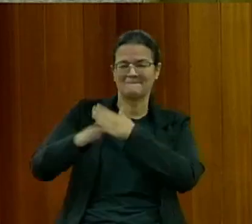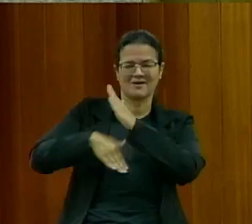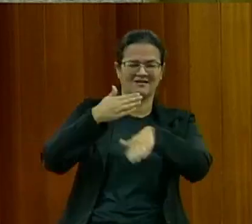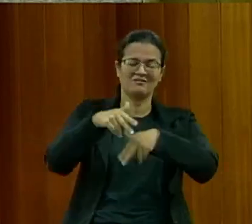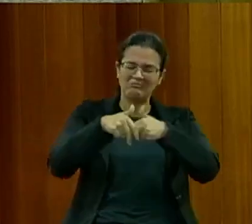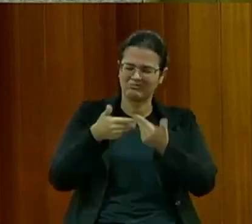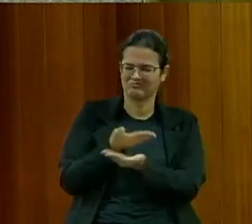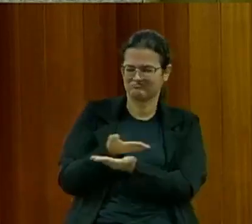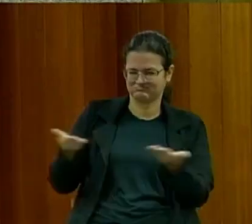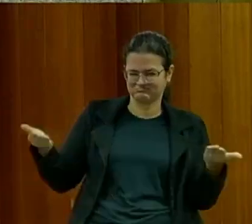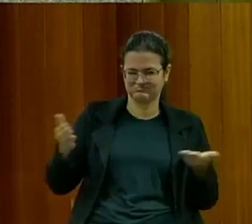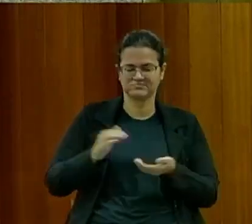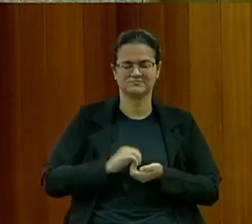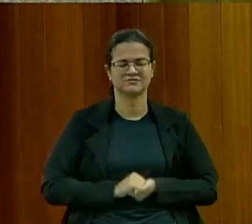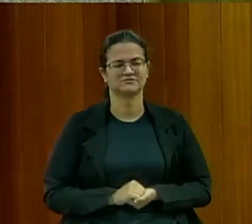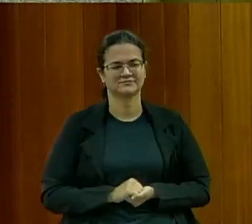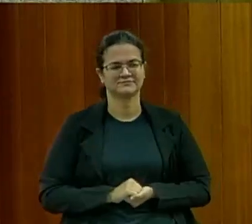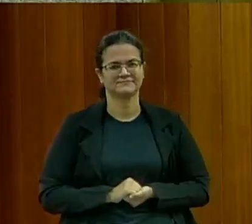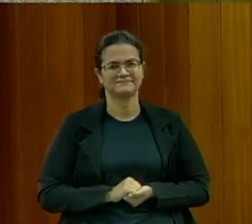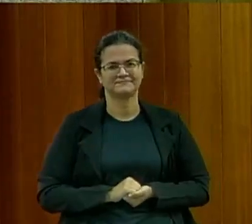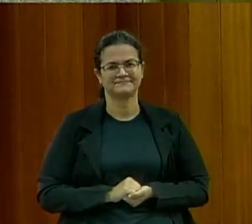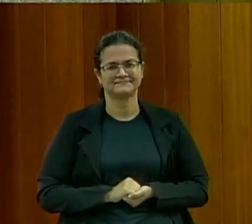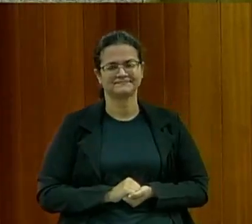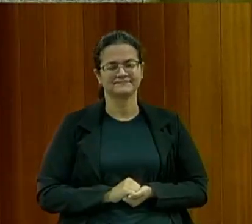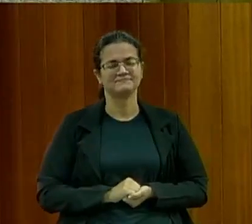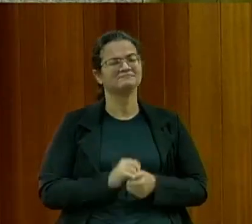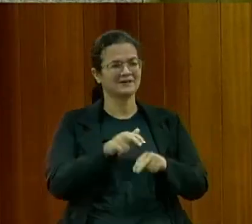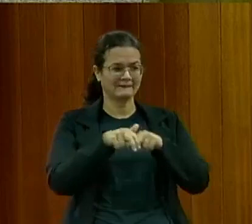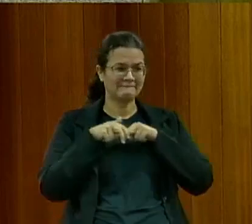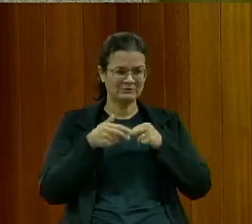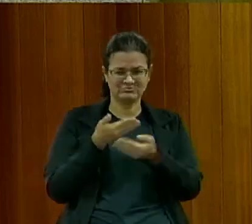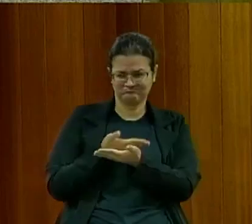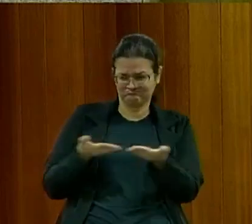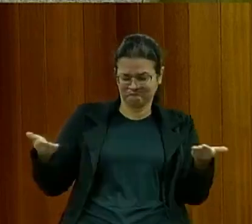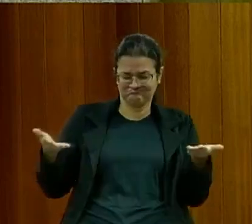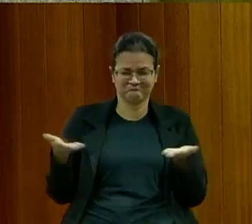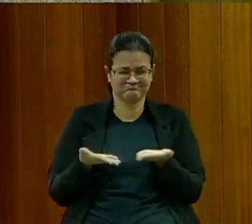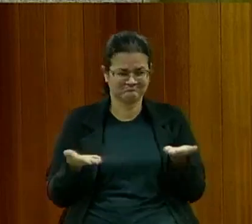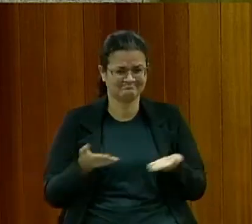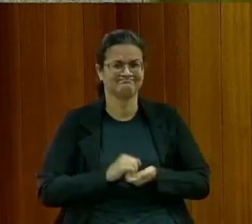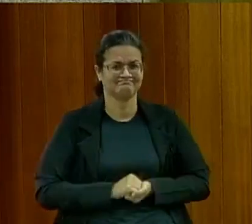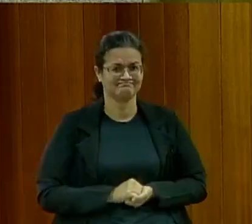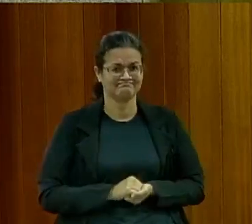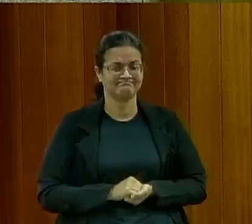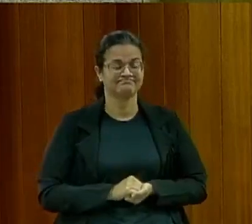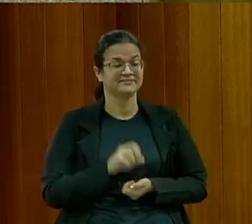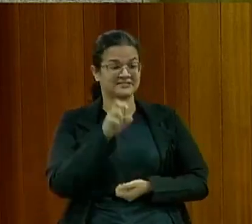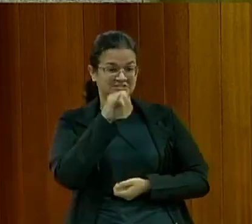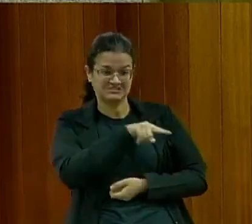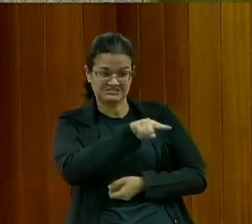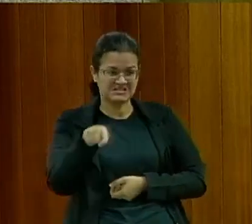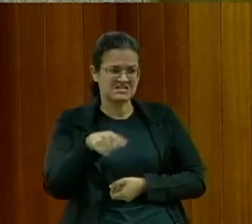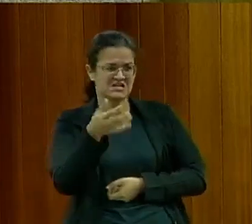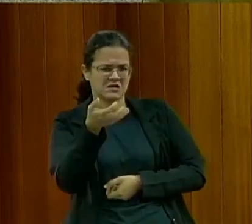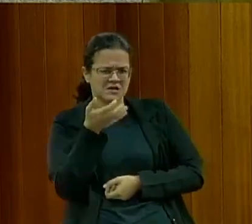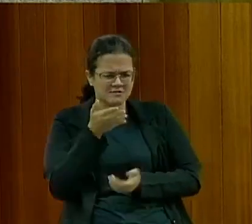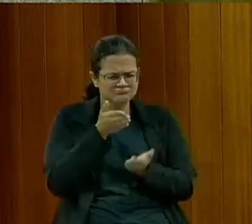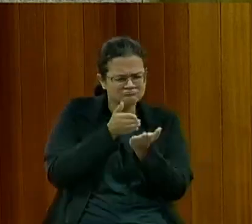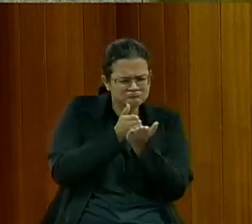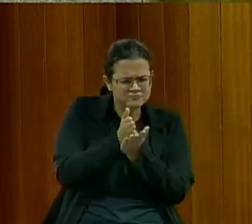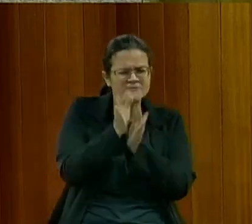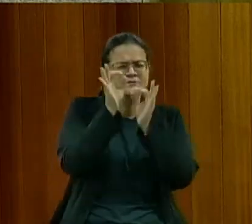Ô vereador, pode concluir. Por causa disso aqui. Então, gente, quiser andar tudo certinho aqui, eu estou pronto. Eu